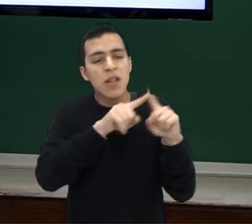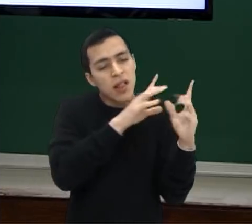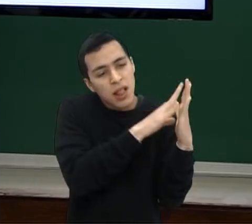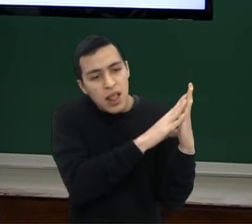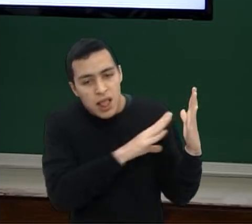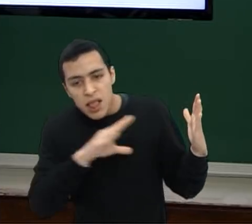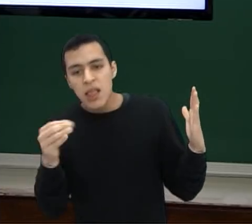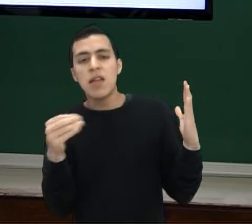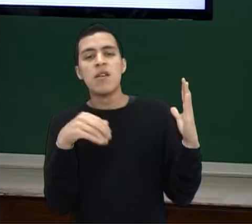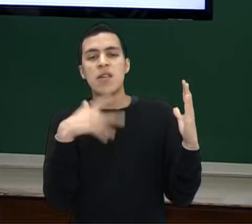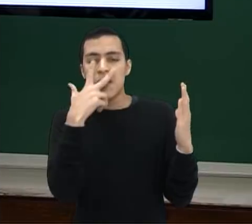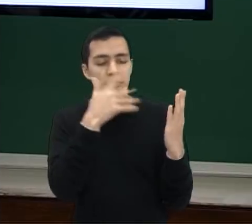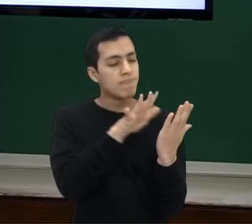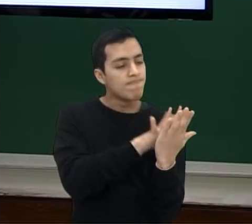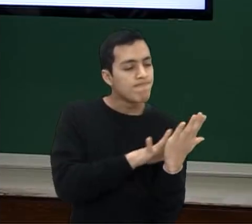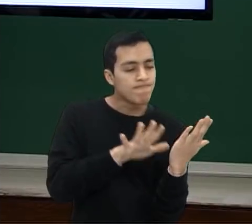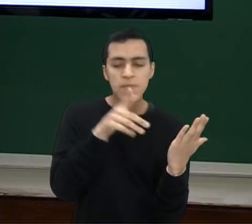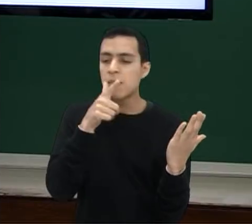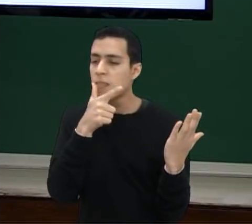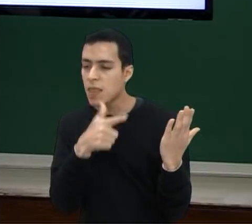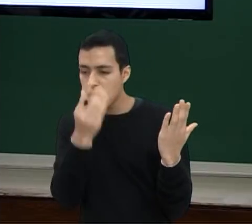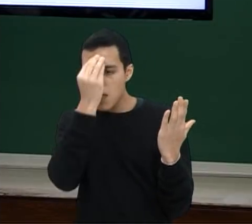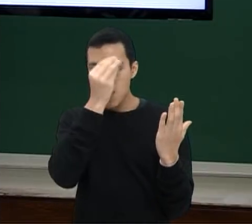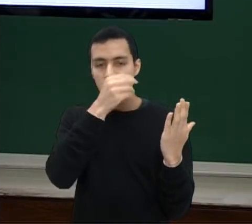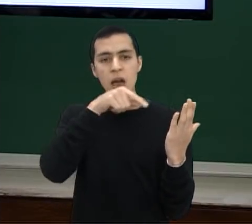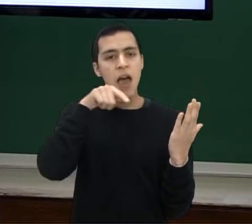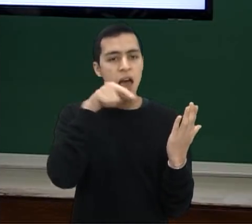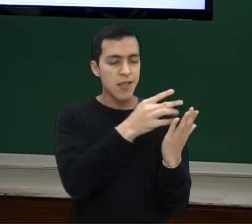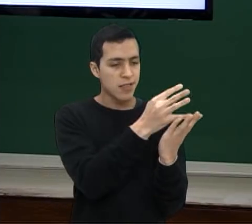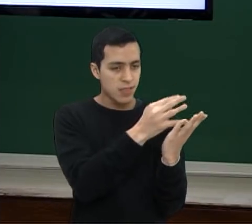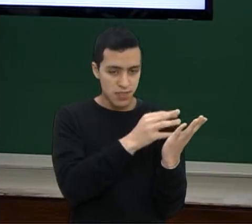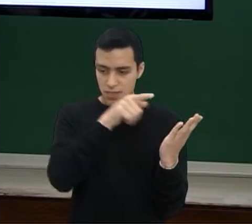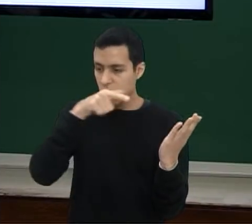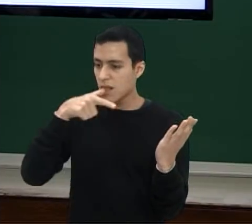possibilidade de fazer a transposição entre as linguagens, né? Eu posso